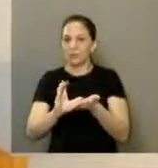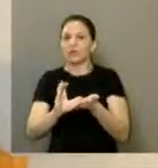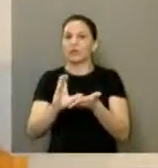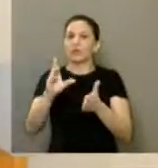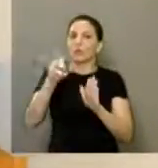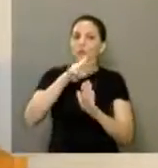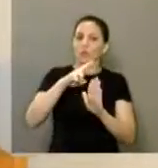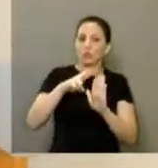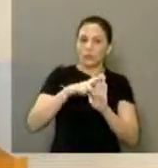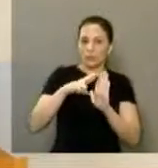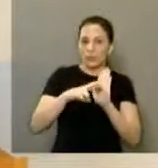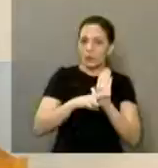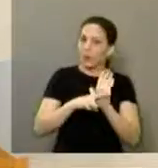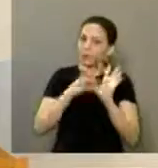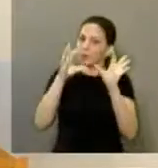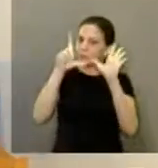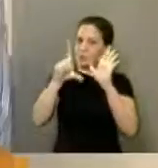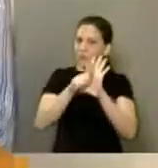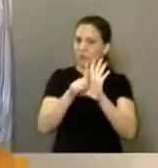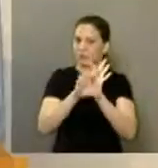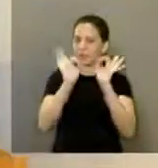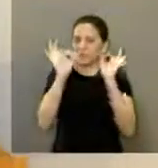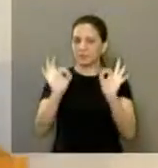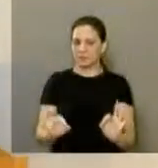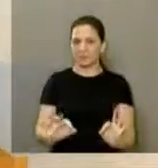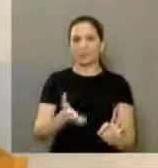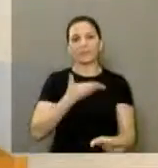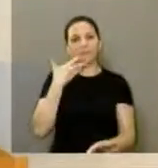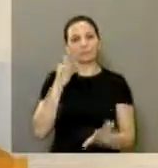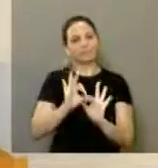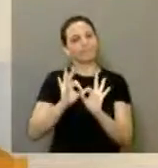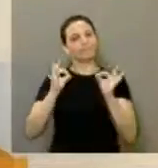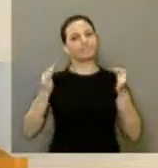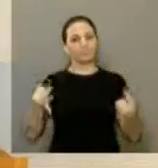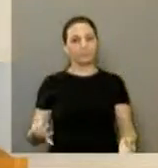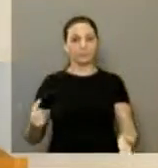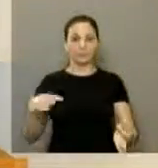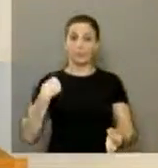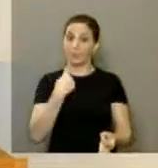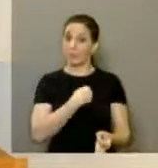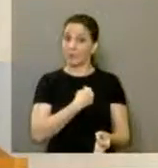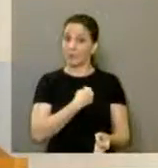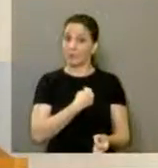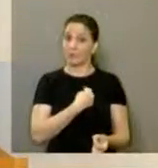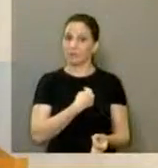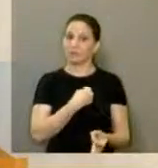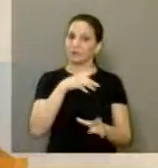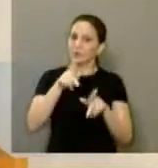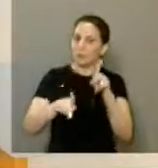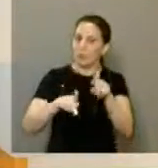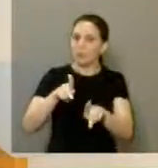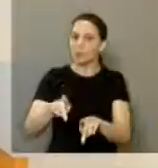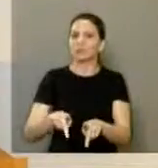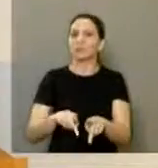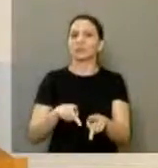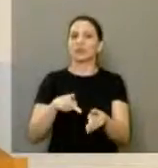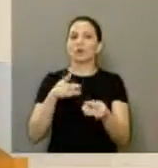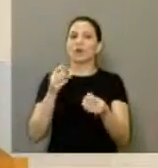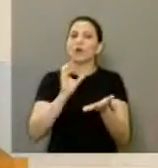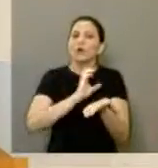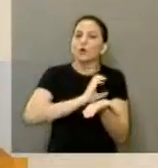normas legais. É fácil e simples. Mostre, não para mim, mas para a população, aonde foi